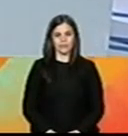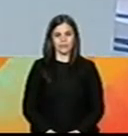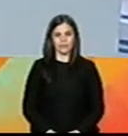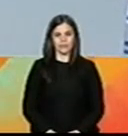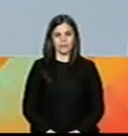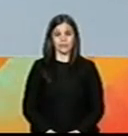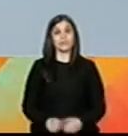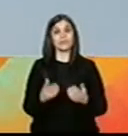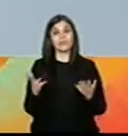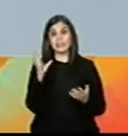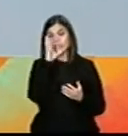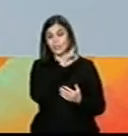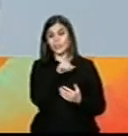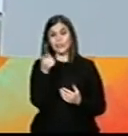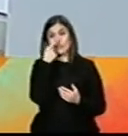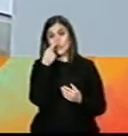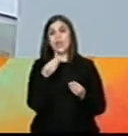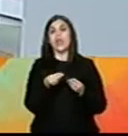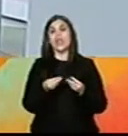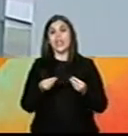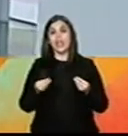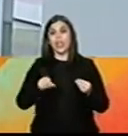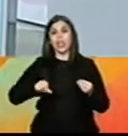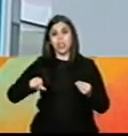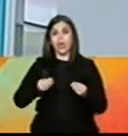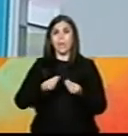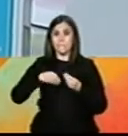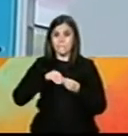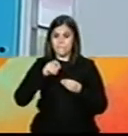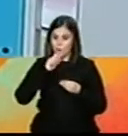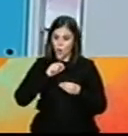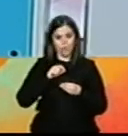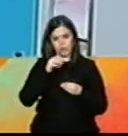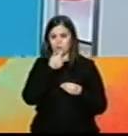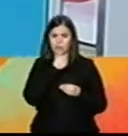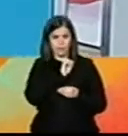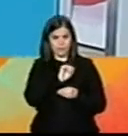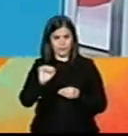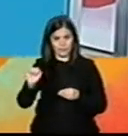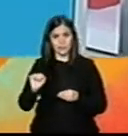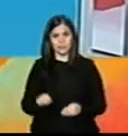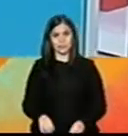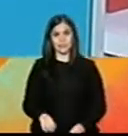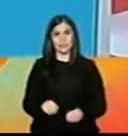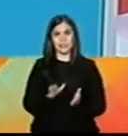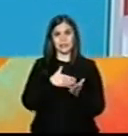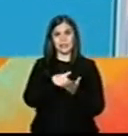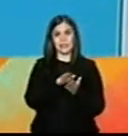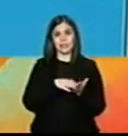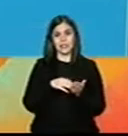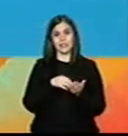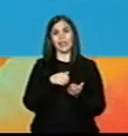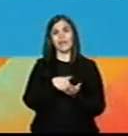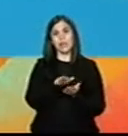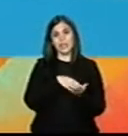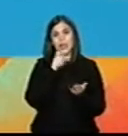Portanto, se quiserem mais líquido, podem ainda utilizar mais líquido. Sim, pode ficar mais líquido ainda. Esta manteiga pode ficar mais líquida, depende da